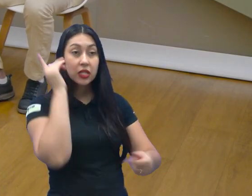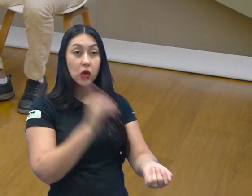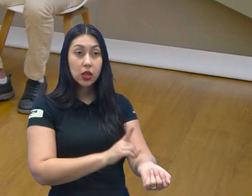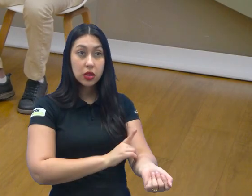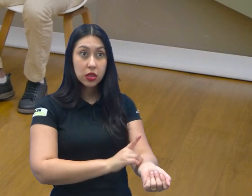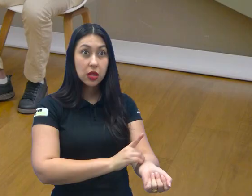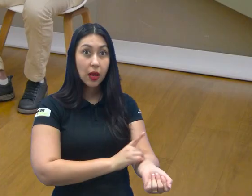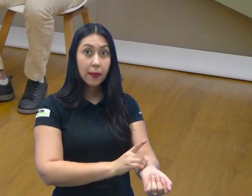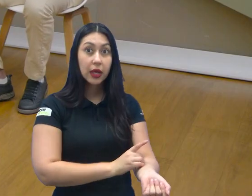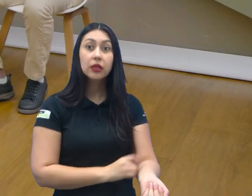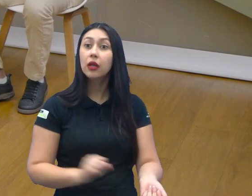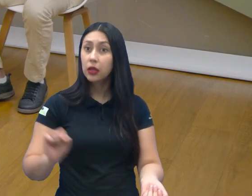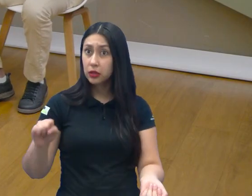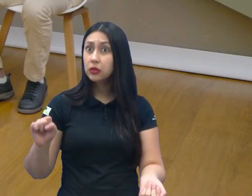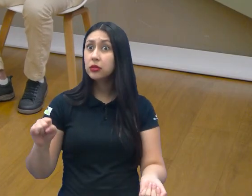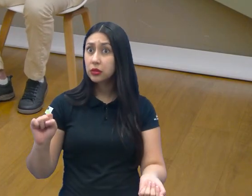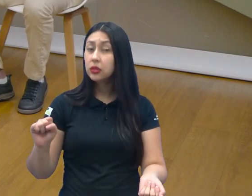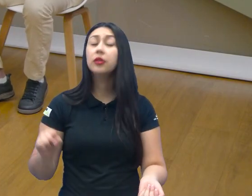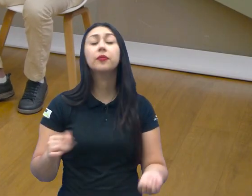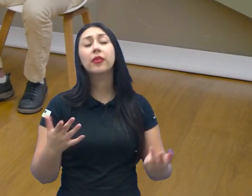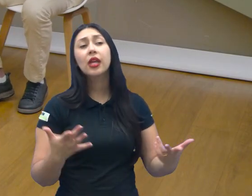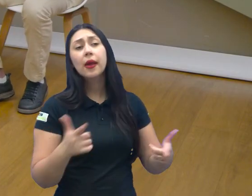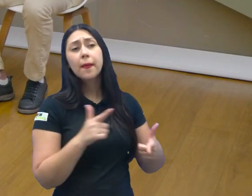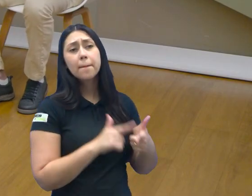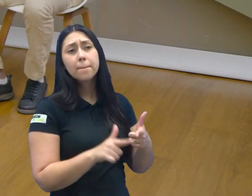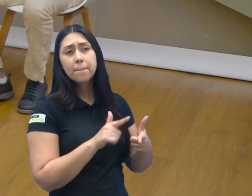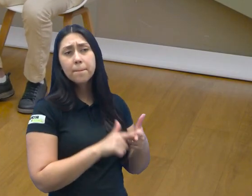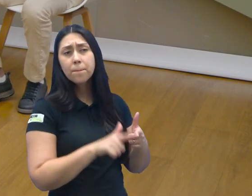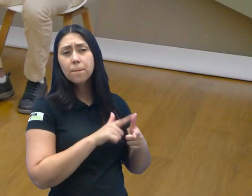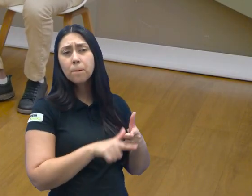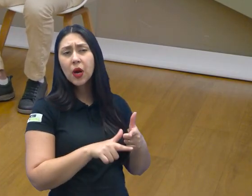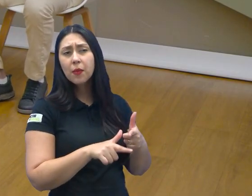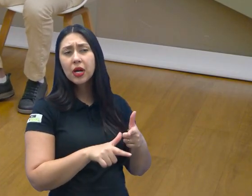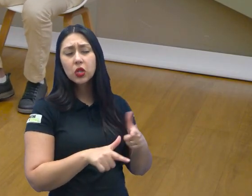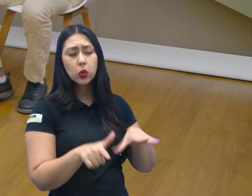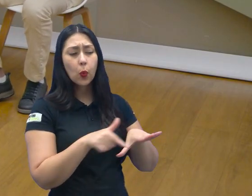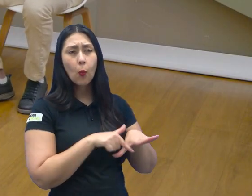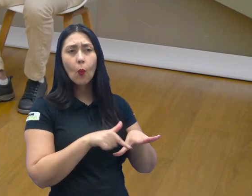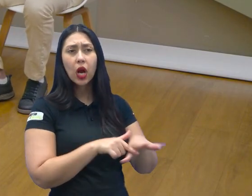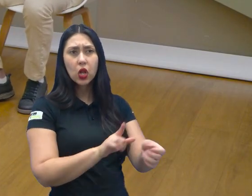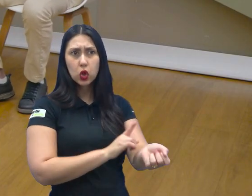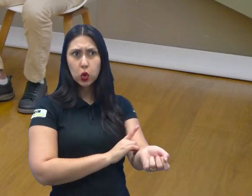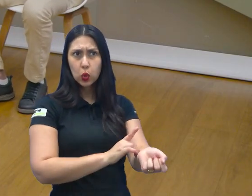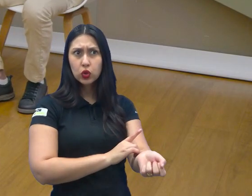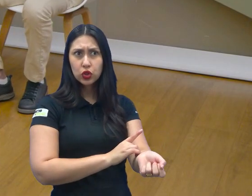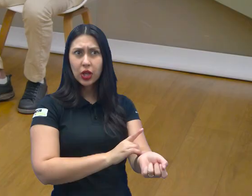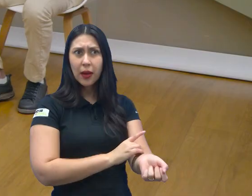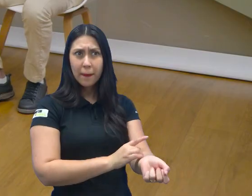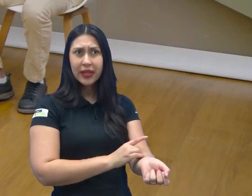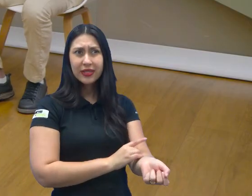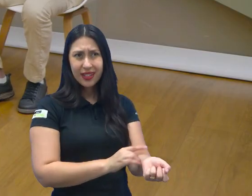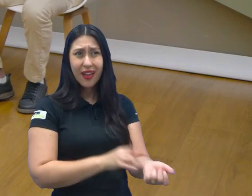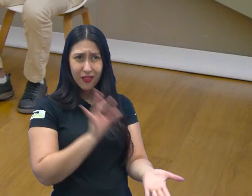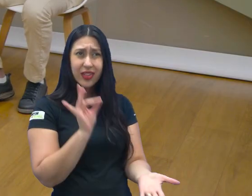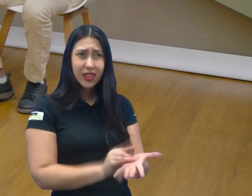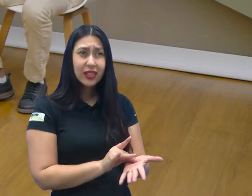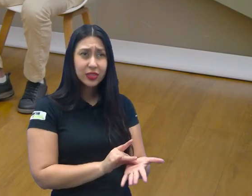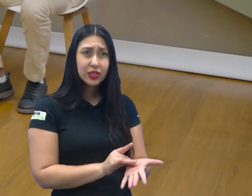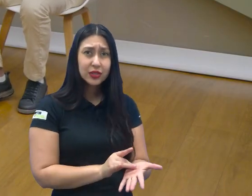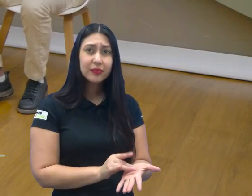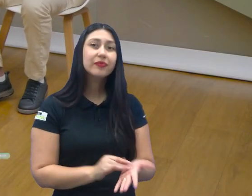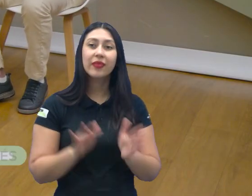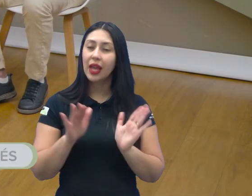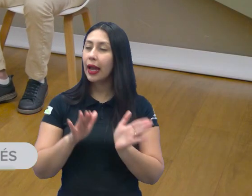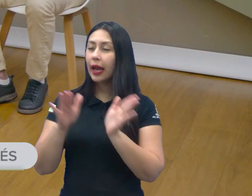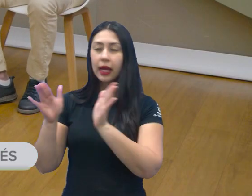Sim, claro. Os problemas relacionados à saúde do pé pro diabético, geralmente elas são evidenciadas mesmo? É um capítulo à parte.